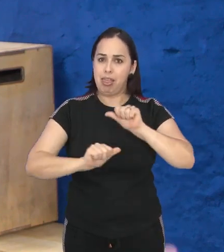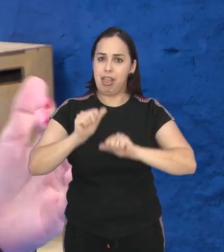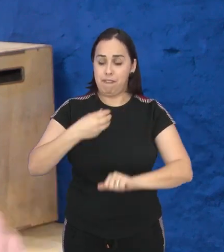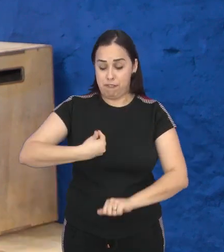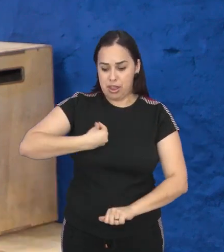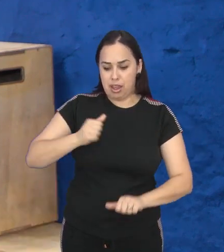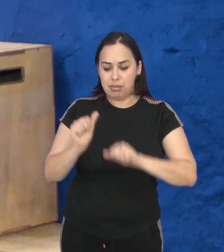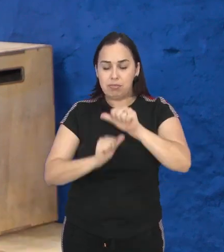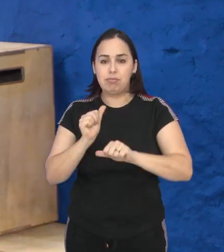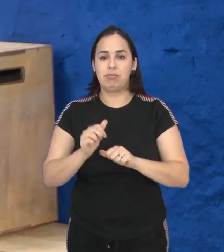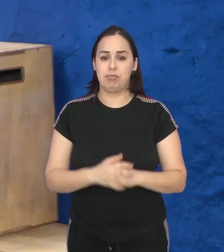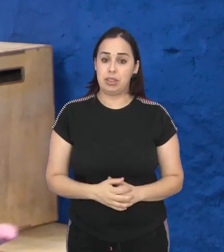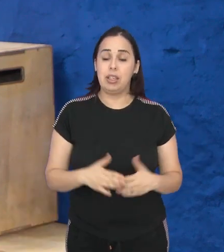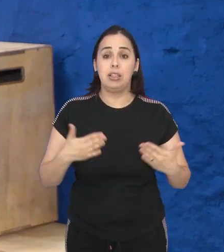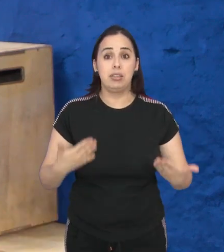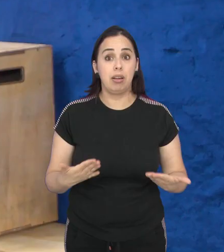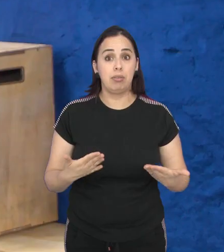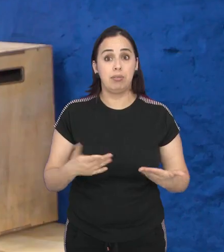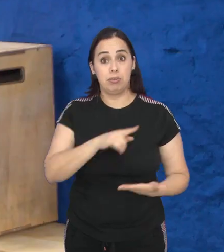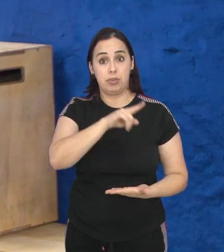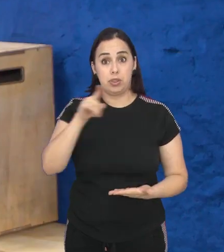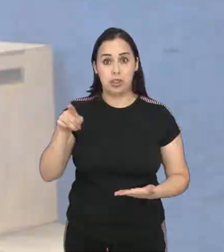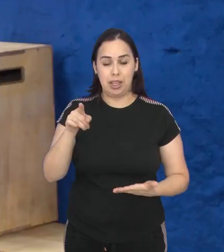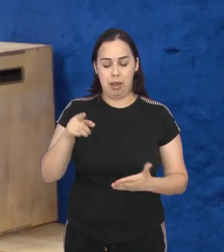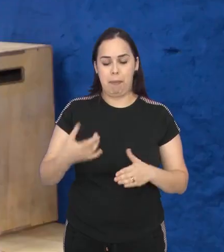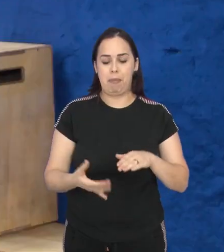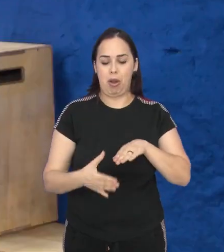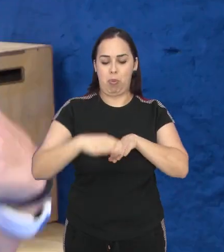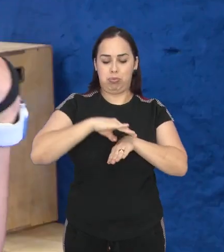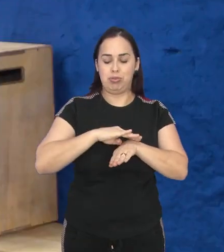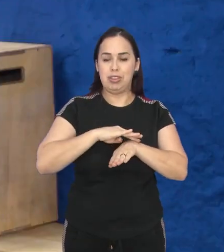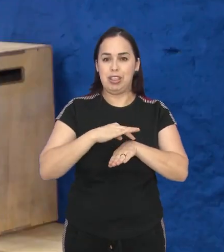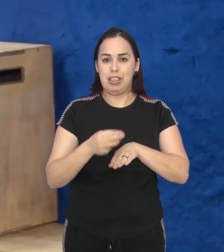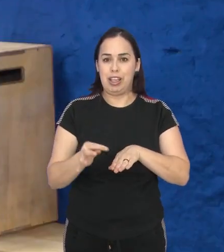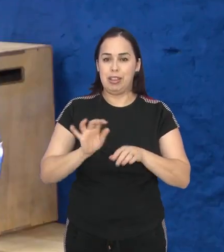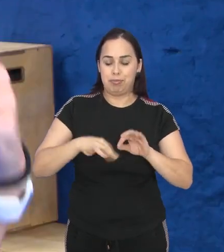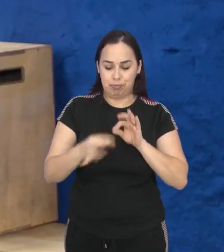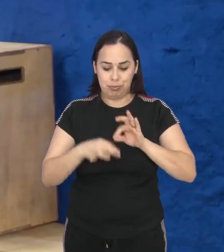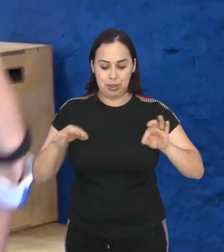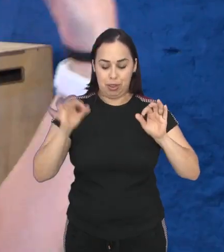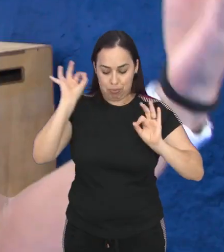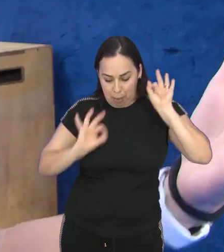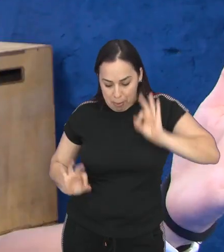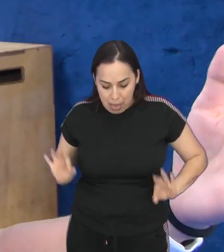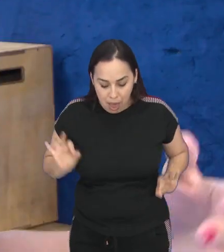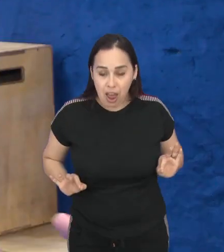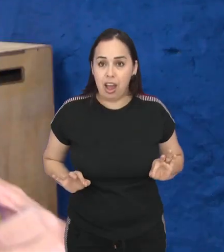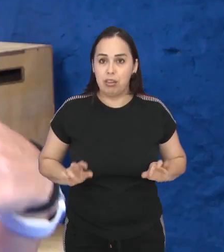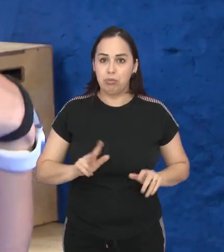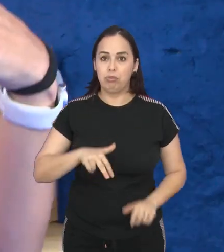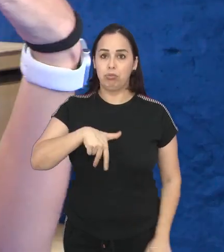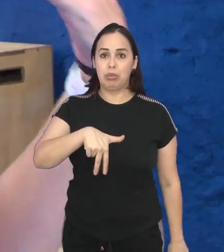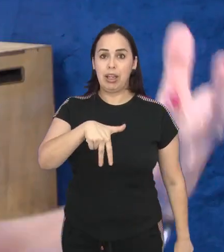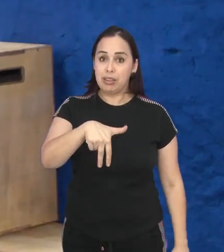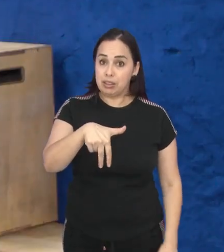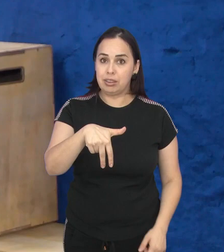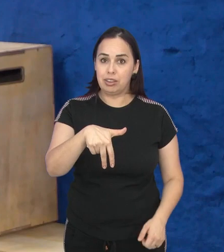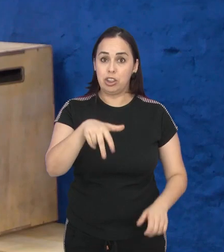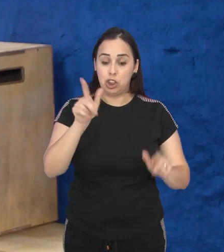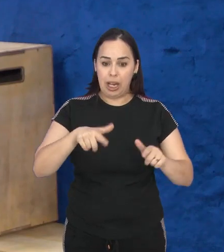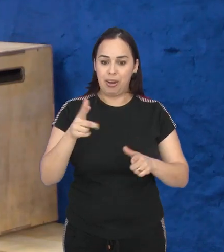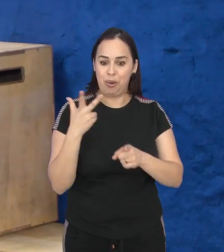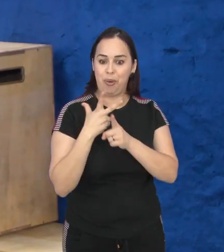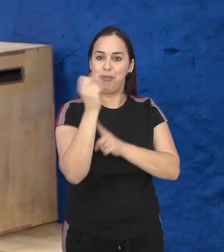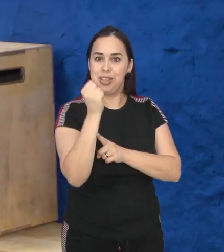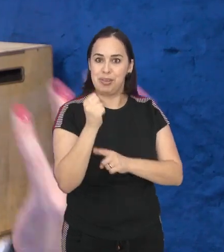a gente mudar é possível transformar nossa realidade então o fato de você por um tênis pegar sair para fazer Independente de qual